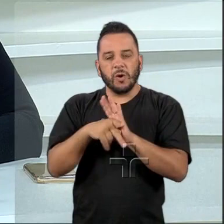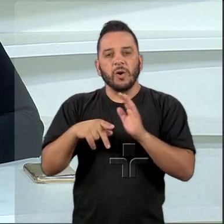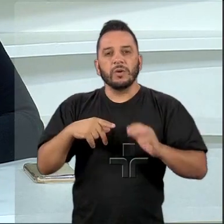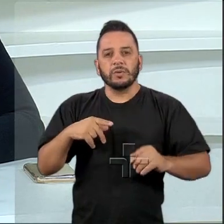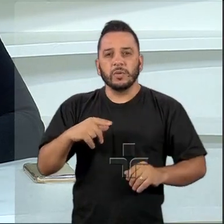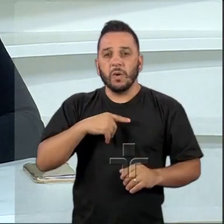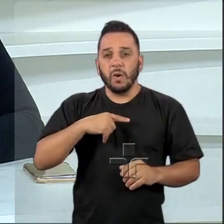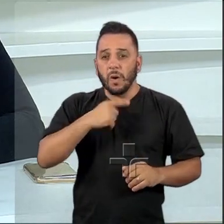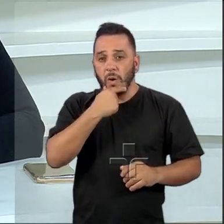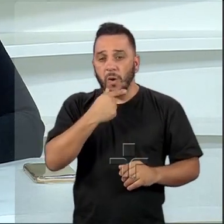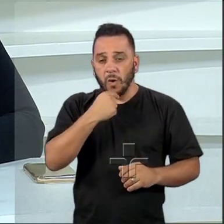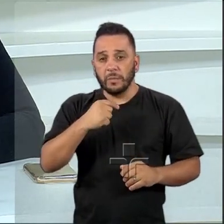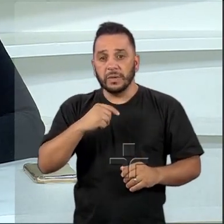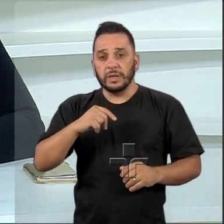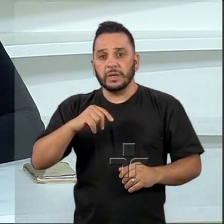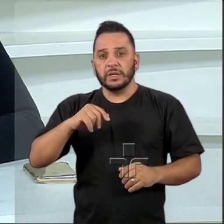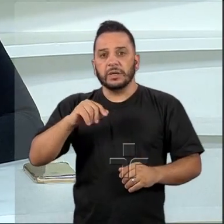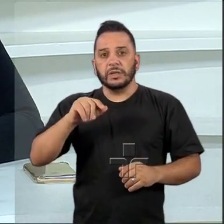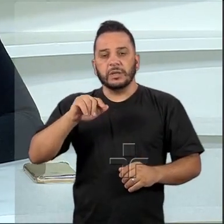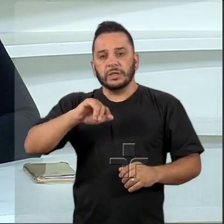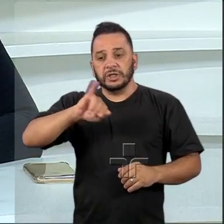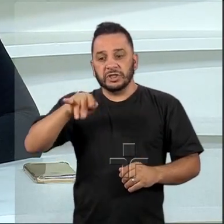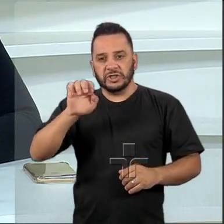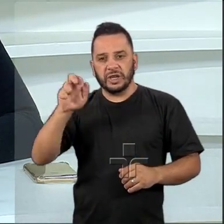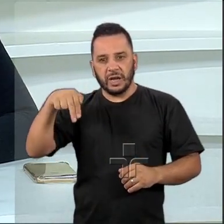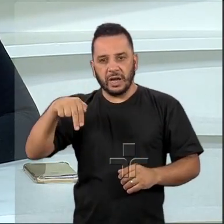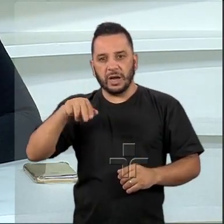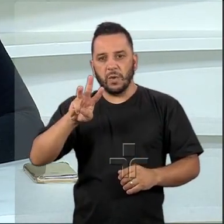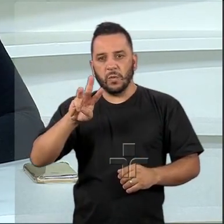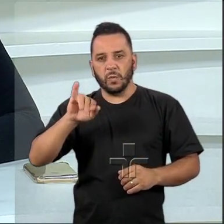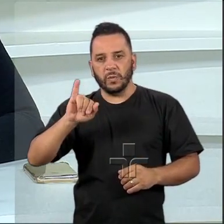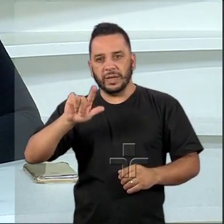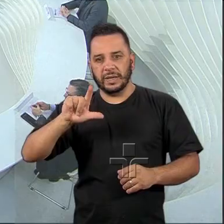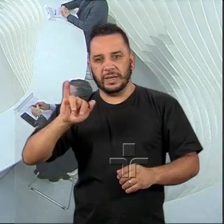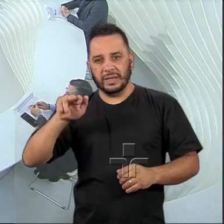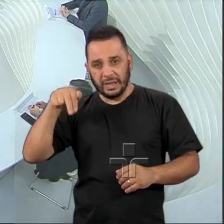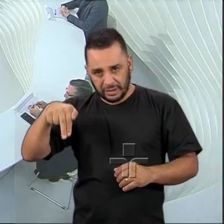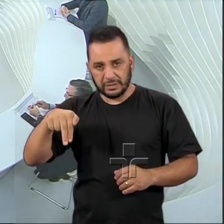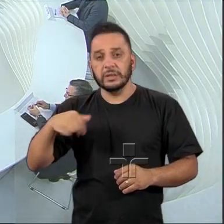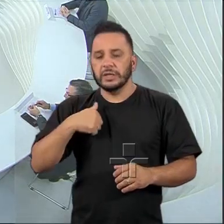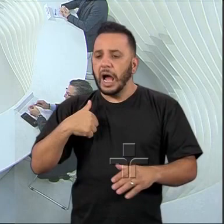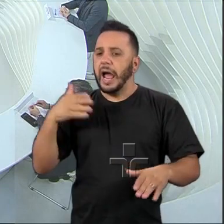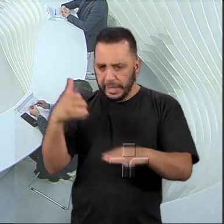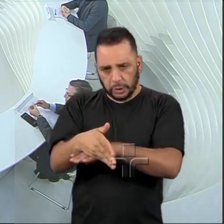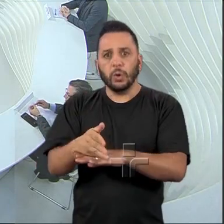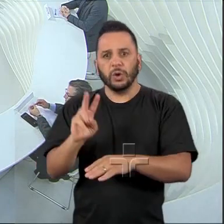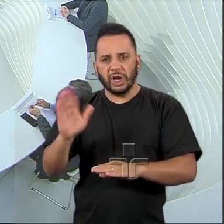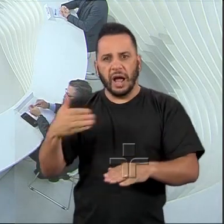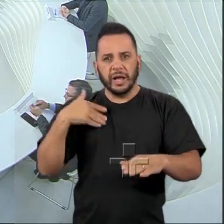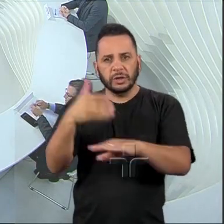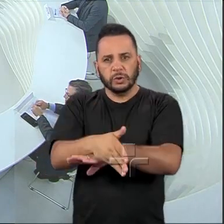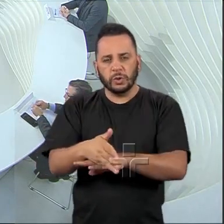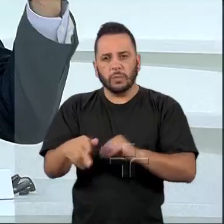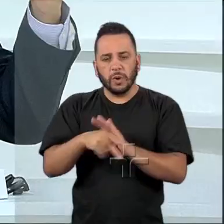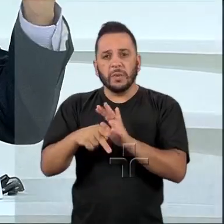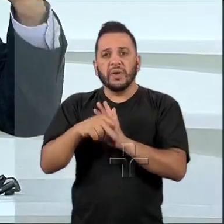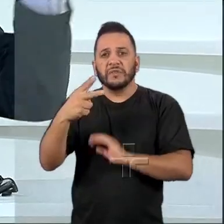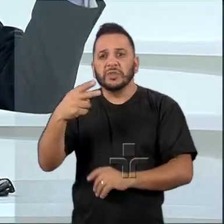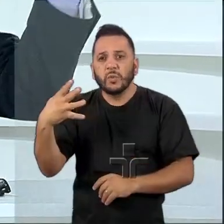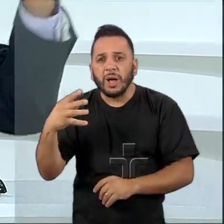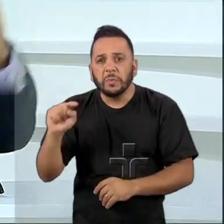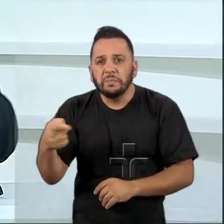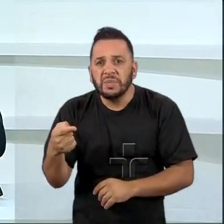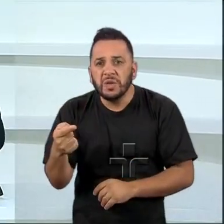ficou. Não. Entrou em último lugar. Ganhou Acabou pelo quociente Último eleitoral com 24 mil. 24 mil. Acima de quem teve 50